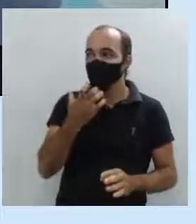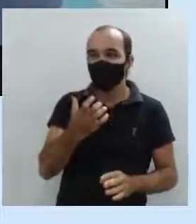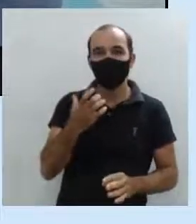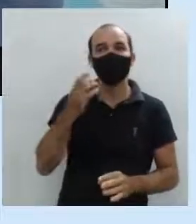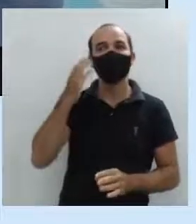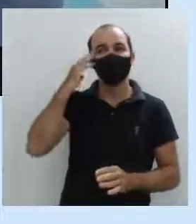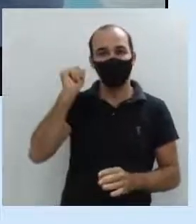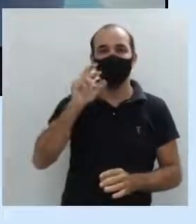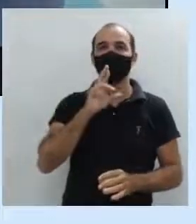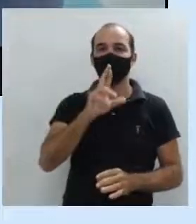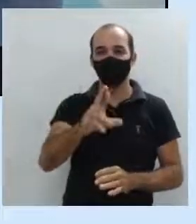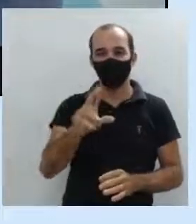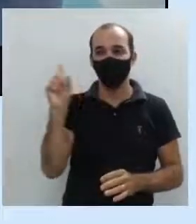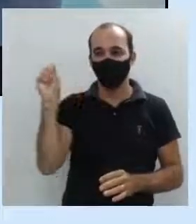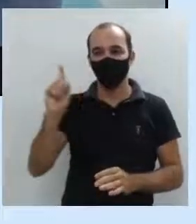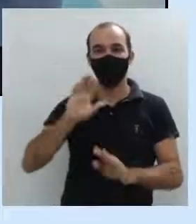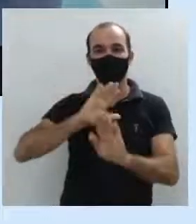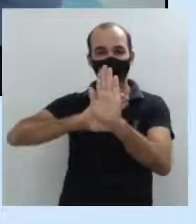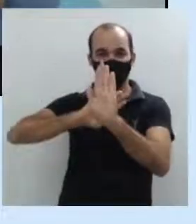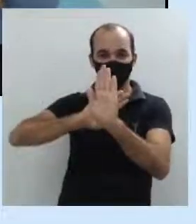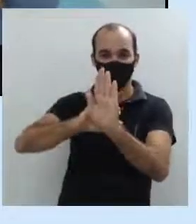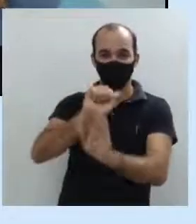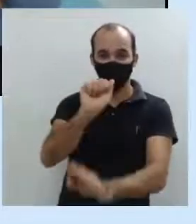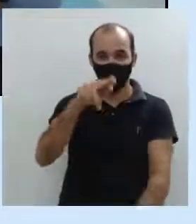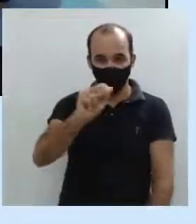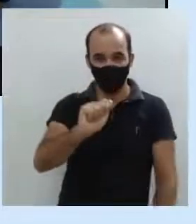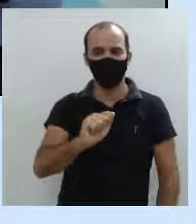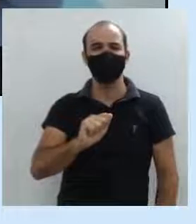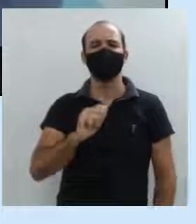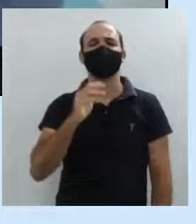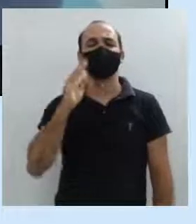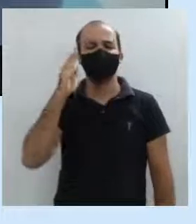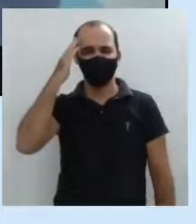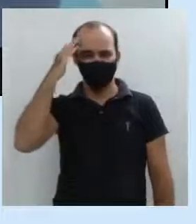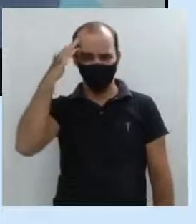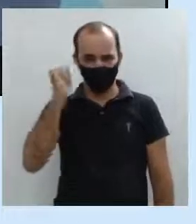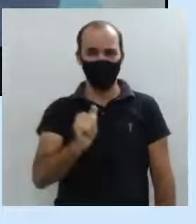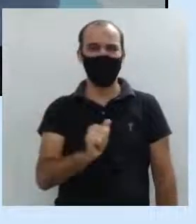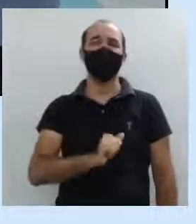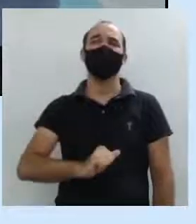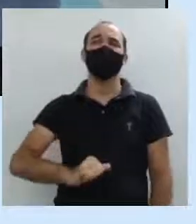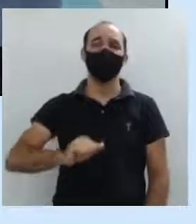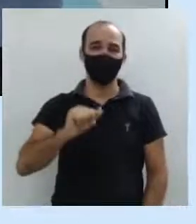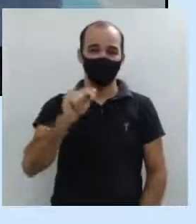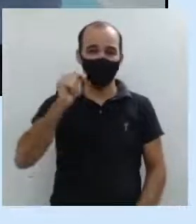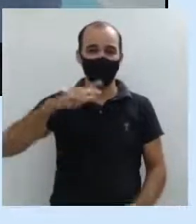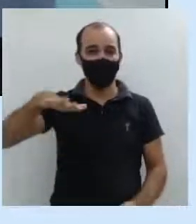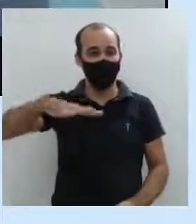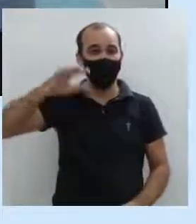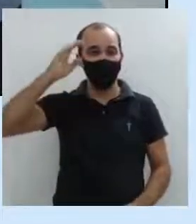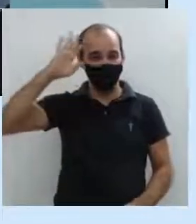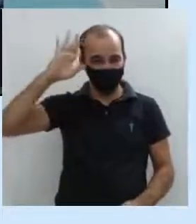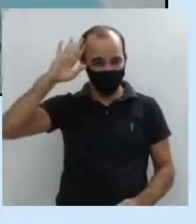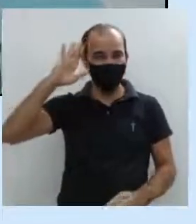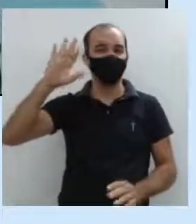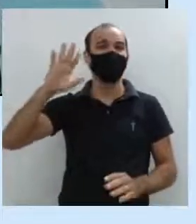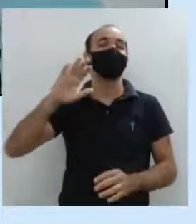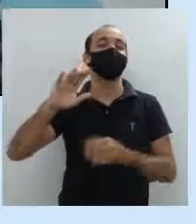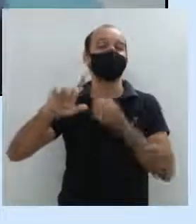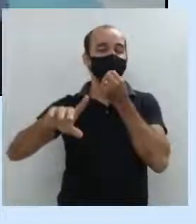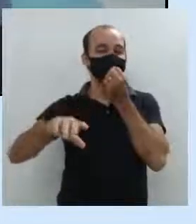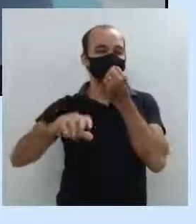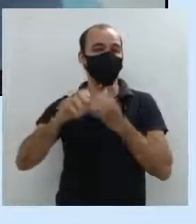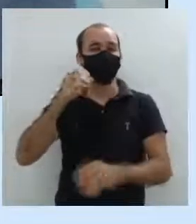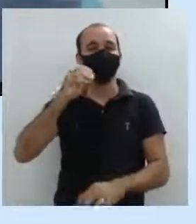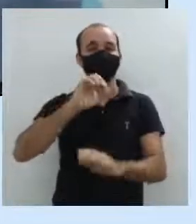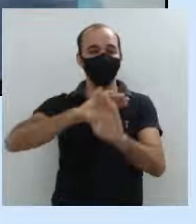Aninha, ela já é uma das grandes experts de filosofia aqui, viu? Daqui uns dias a Aninha vai dar aula aqui para vocês. Vai dizer, professor Marconi, não precisa vir mais não, que a Aninha